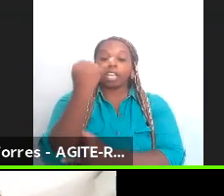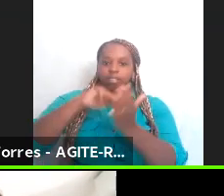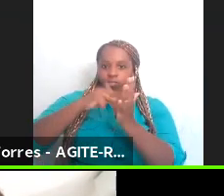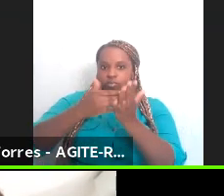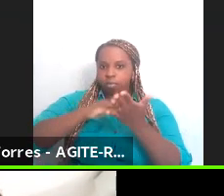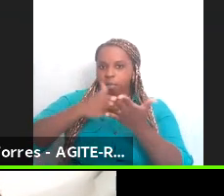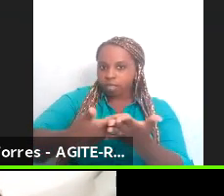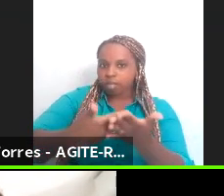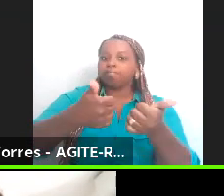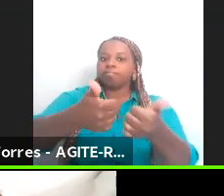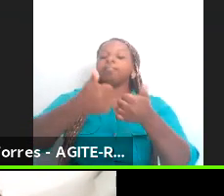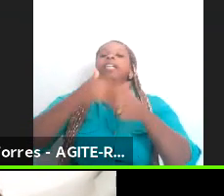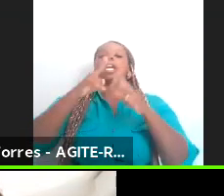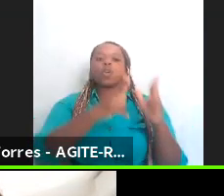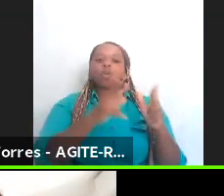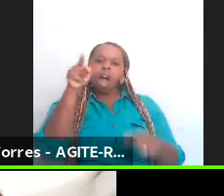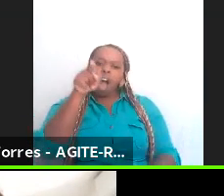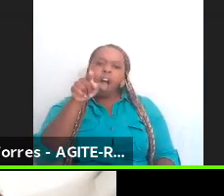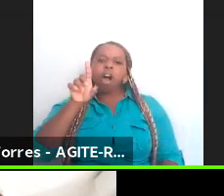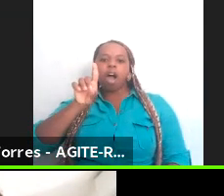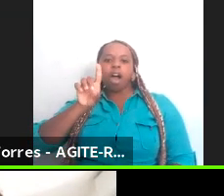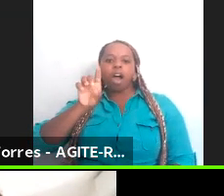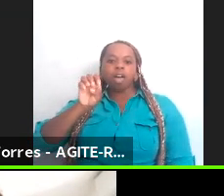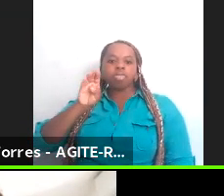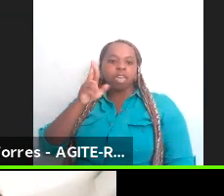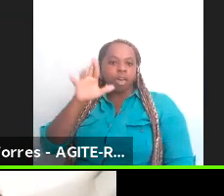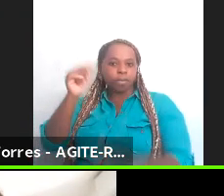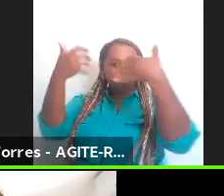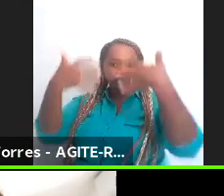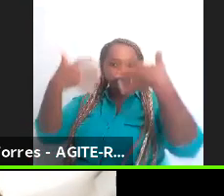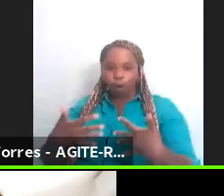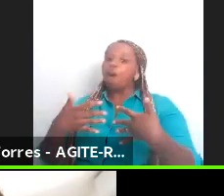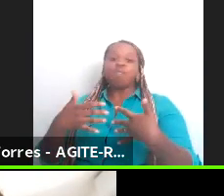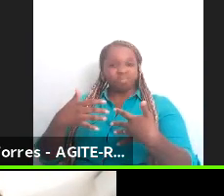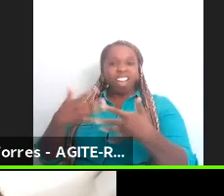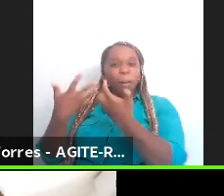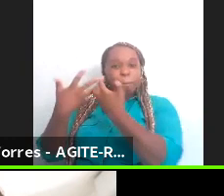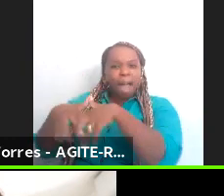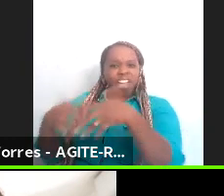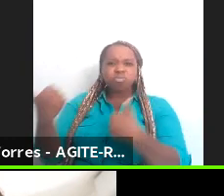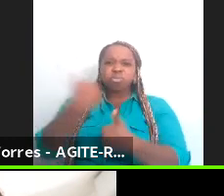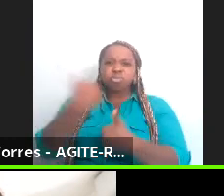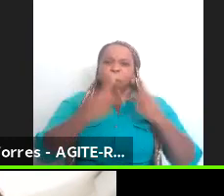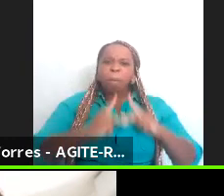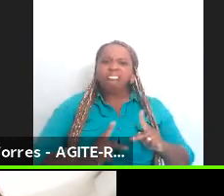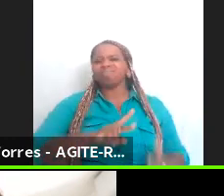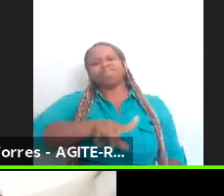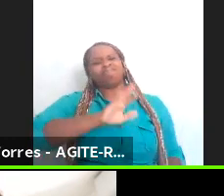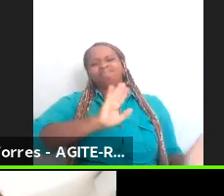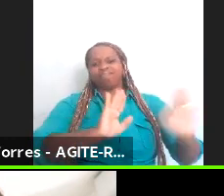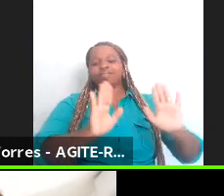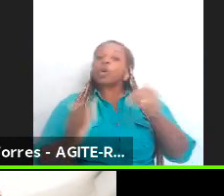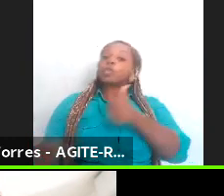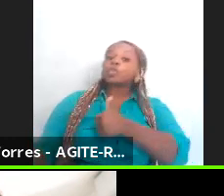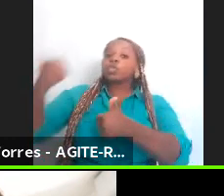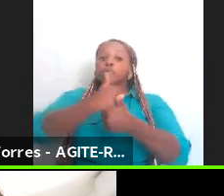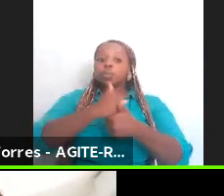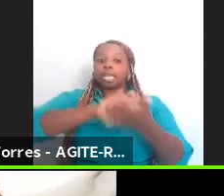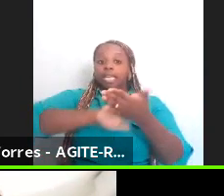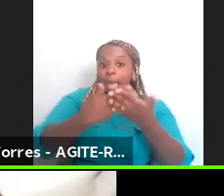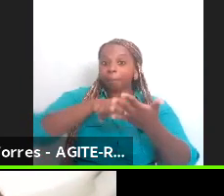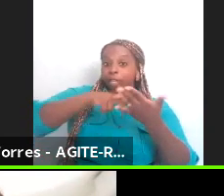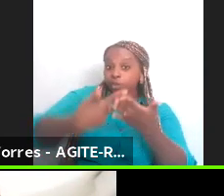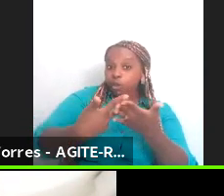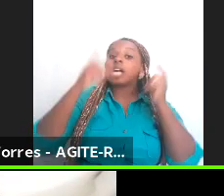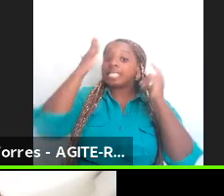né? Como a Débora falou, a gente tem que se inteirar. A gente não vai ser substituído por máquina. A gente vai ser substituído por intérpretes e tradutores que sabem usar a